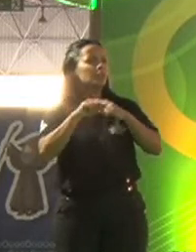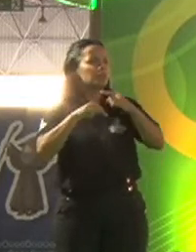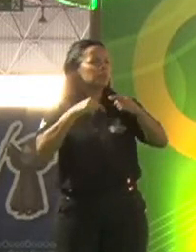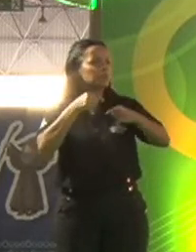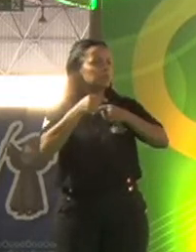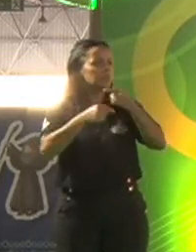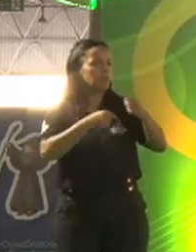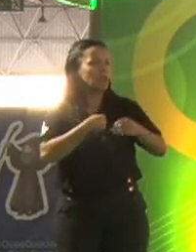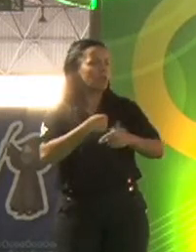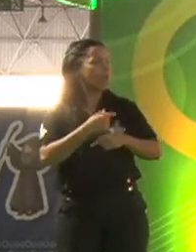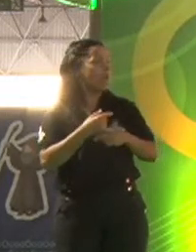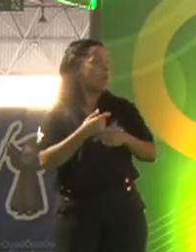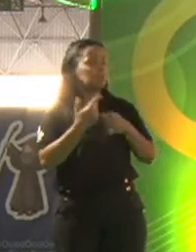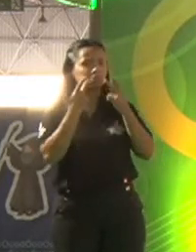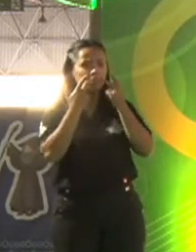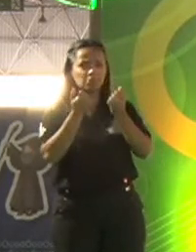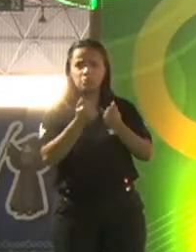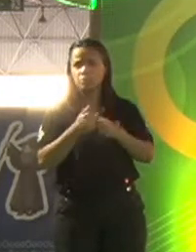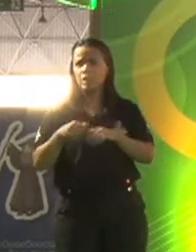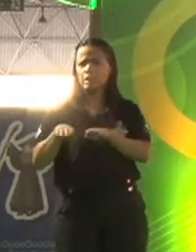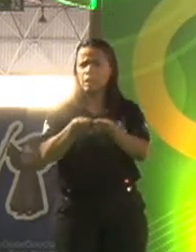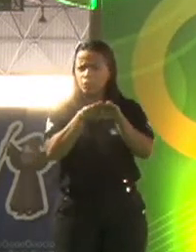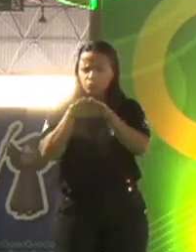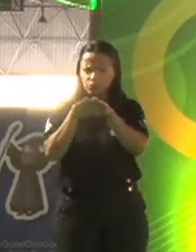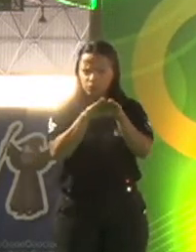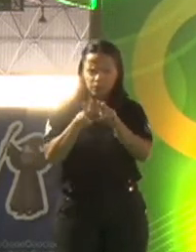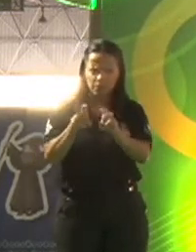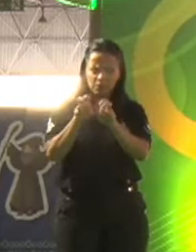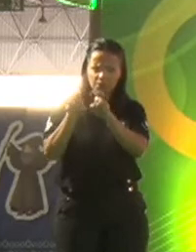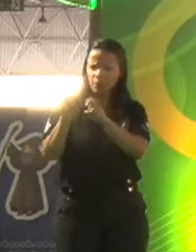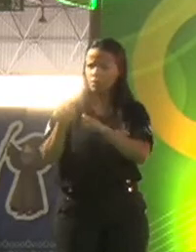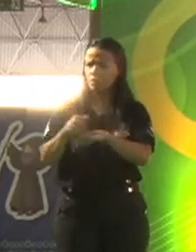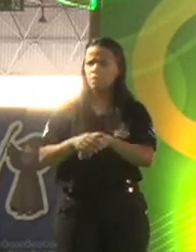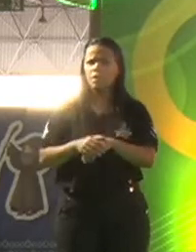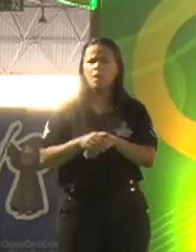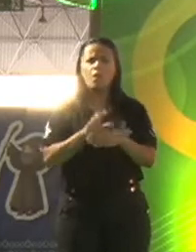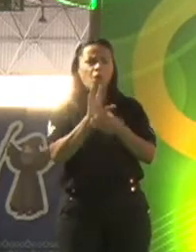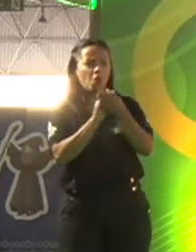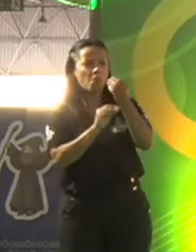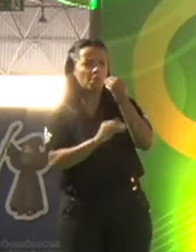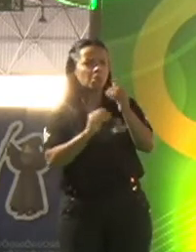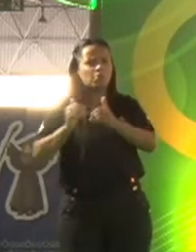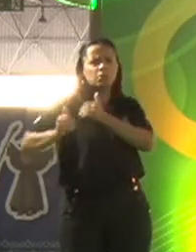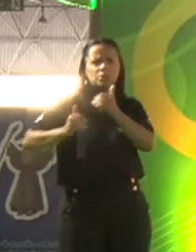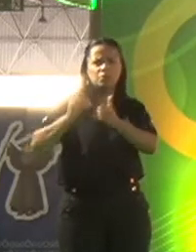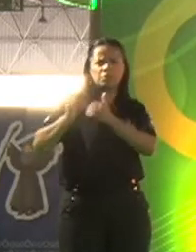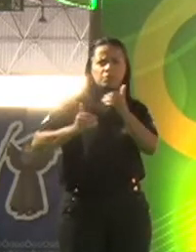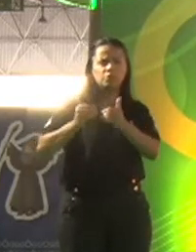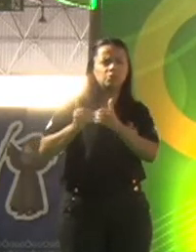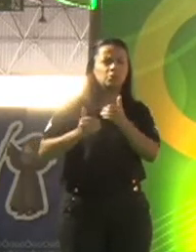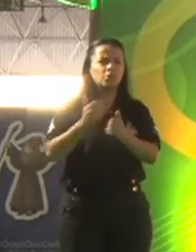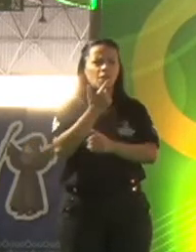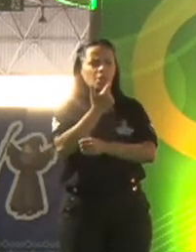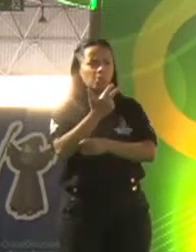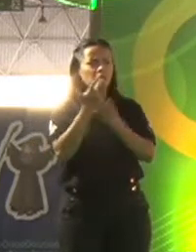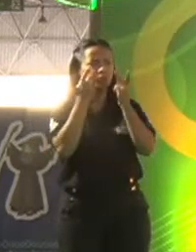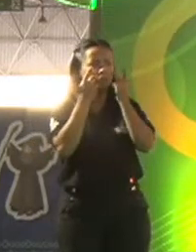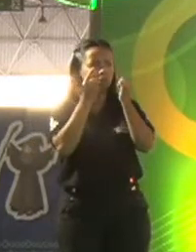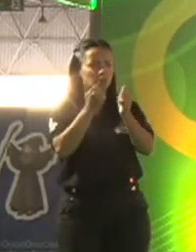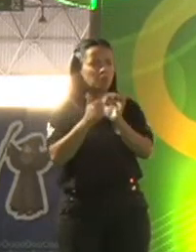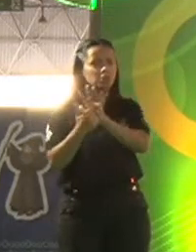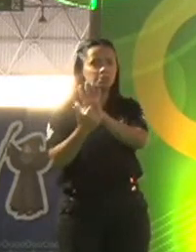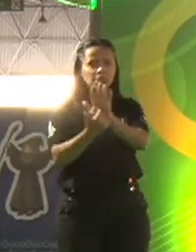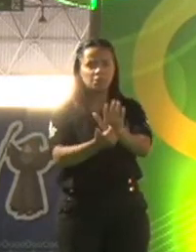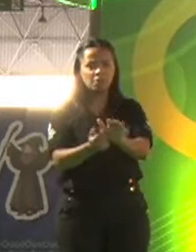ele é hoje ele é muito mais neutro mas antes ele acabava com o de de processamento de linguagem natural ele acabava